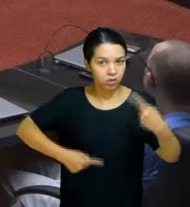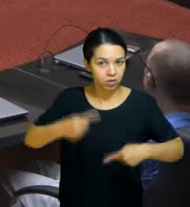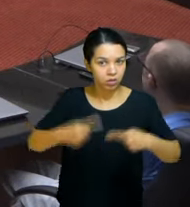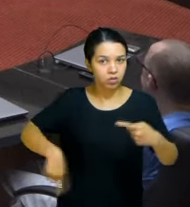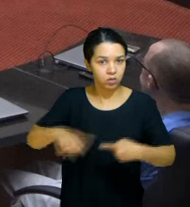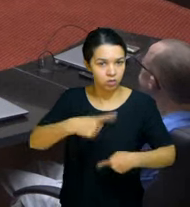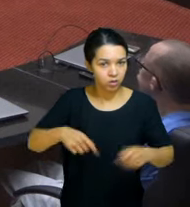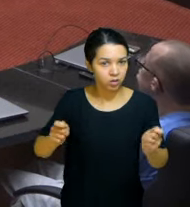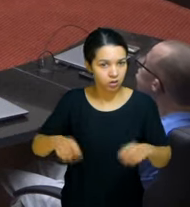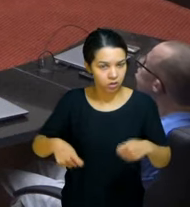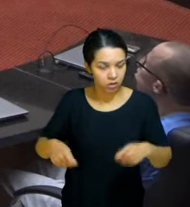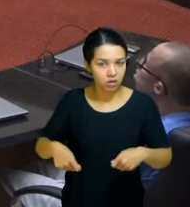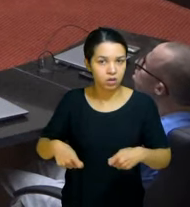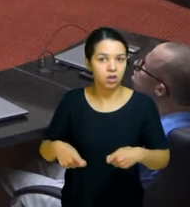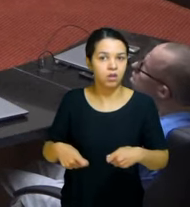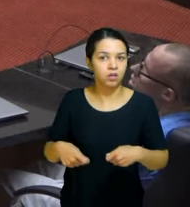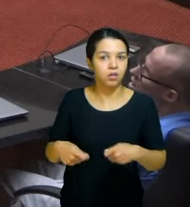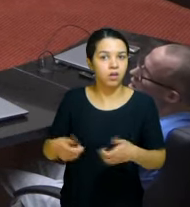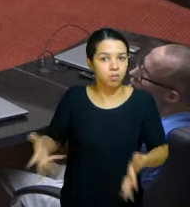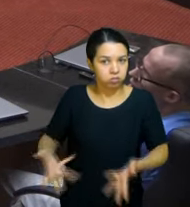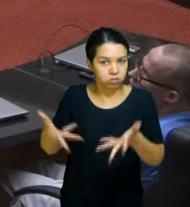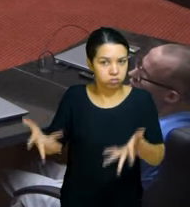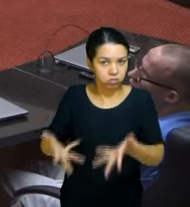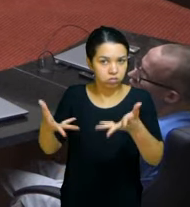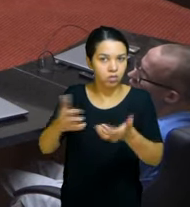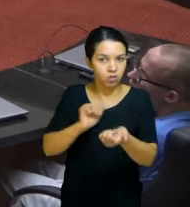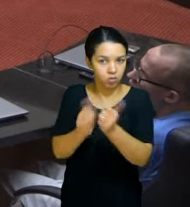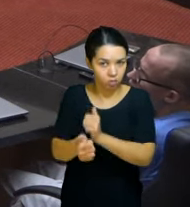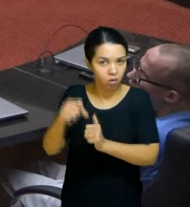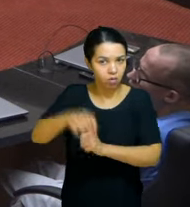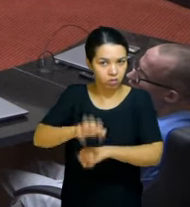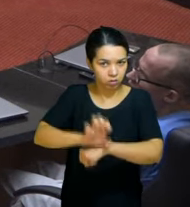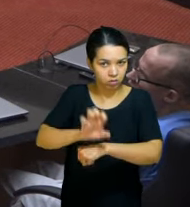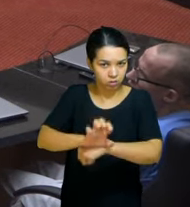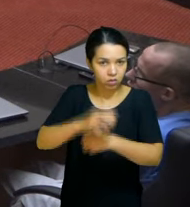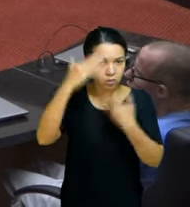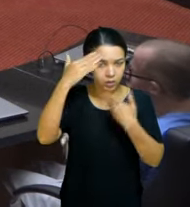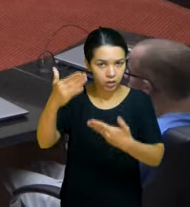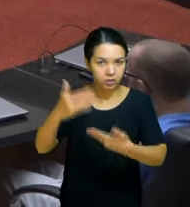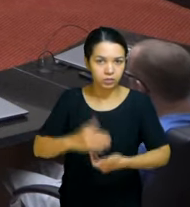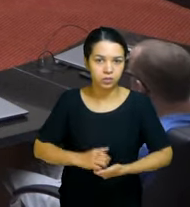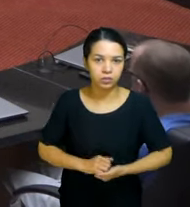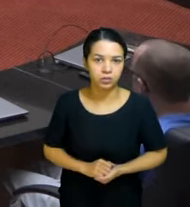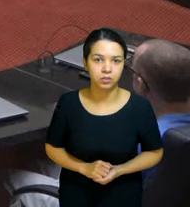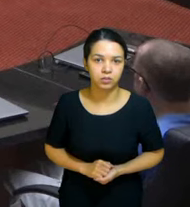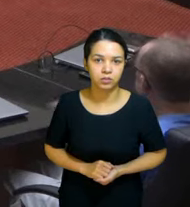gente possa, aí sim, estar potencializando ainda mais o esporte aqui no nosso estado. Muito obrigado.